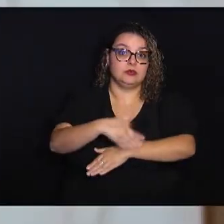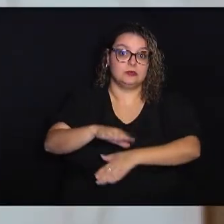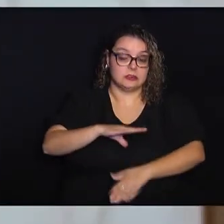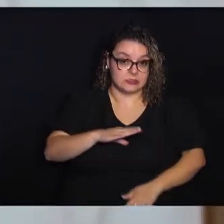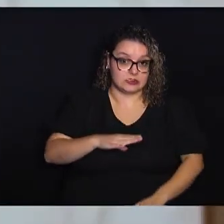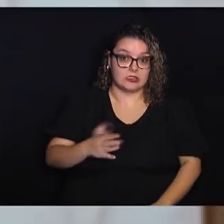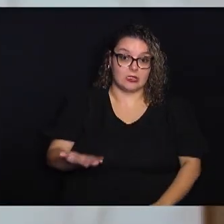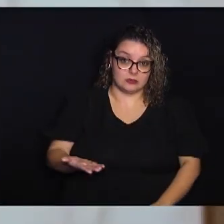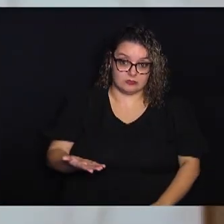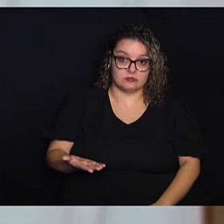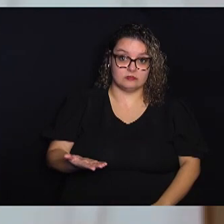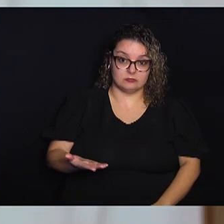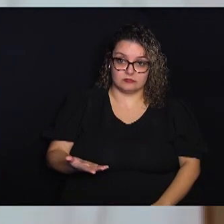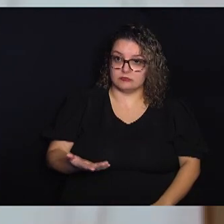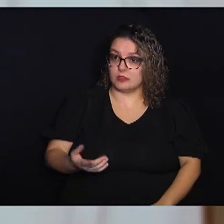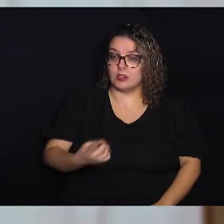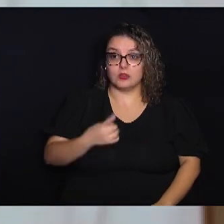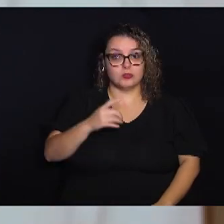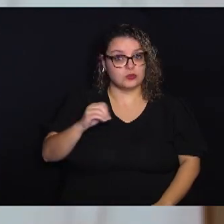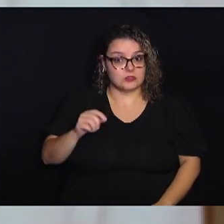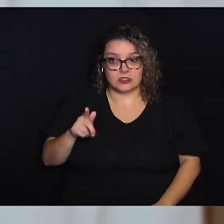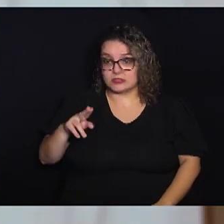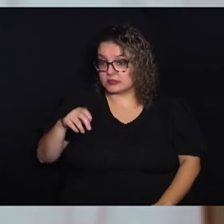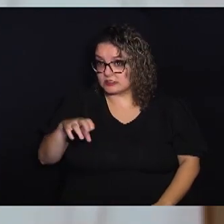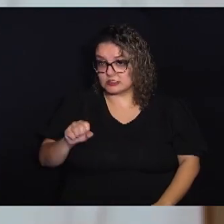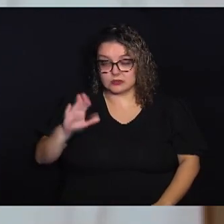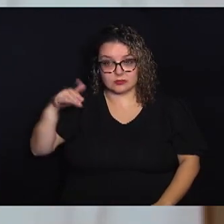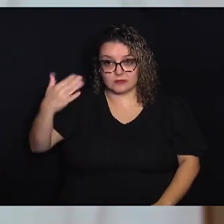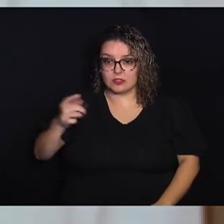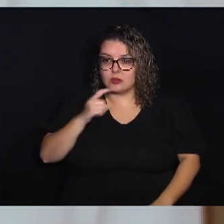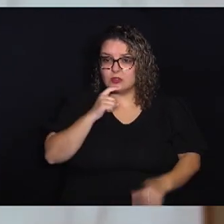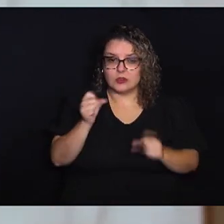E tá aos mesmos 10 graus lá fora, um frio